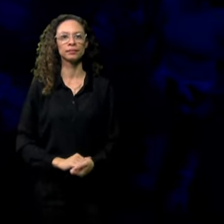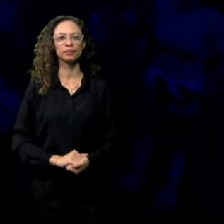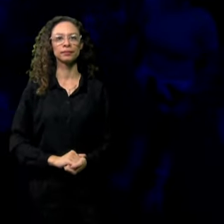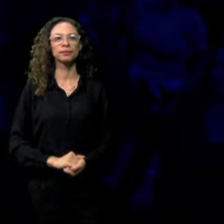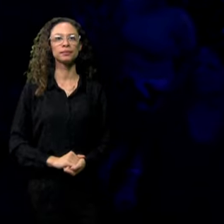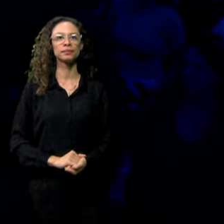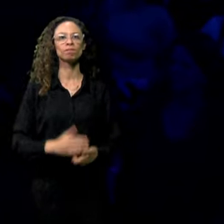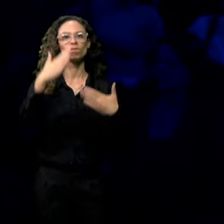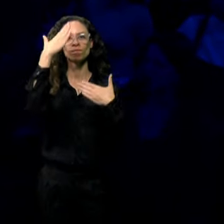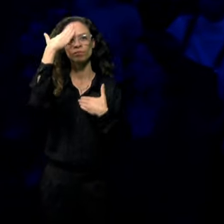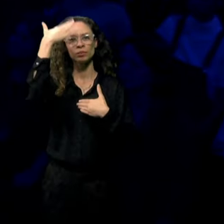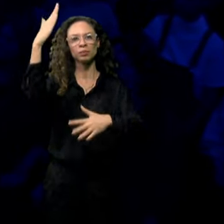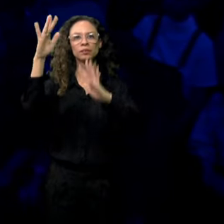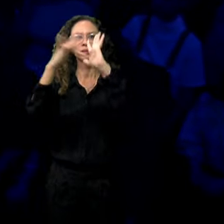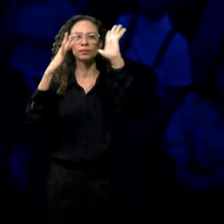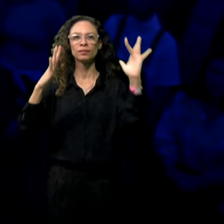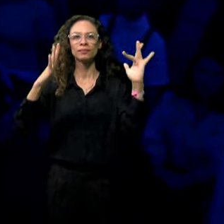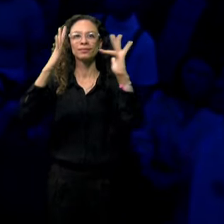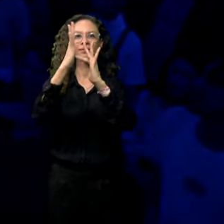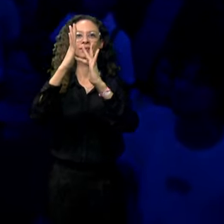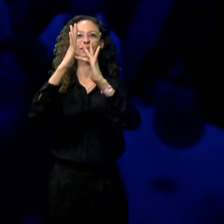Obrigada Jesus